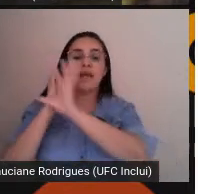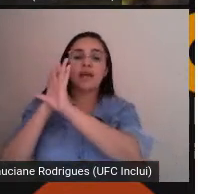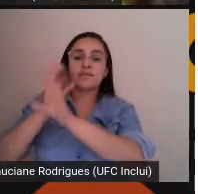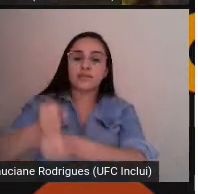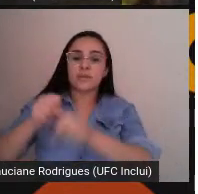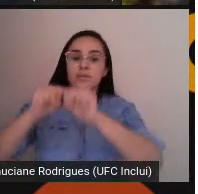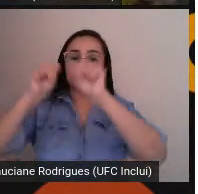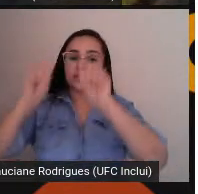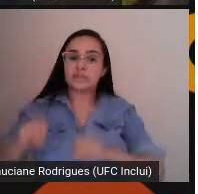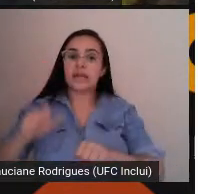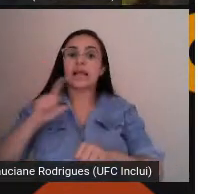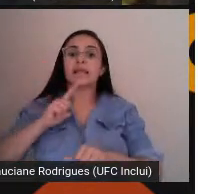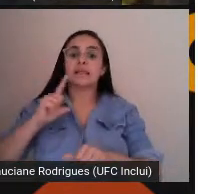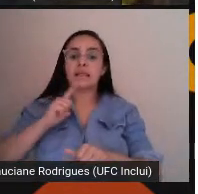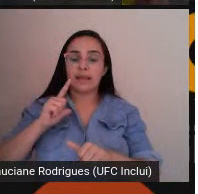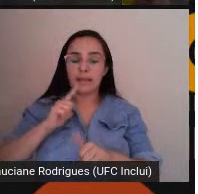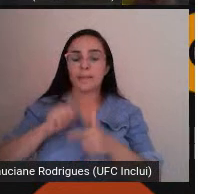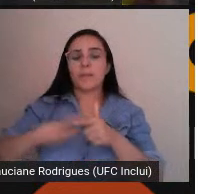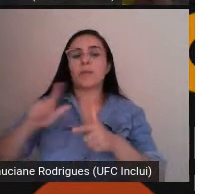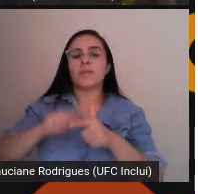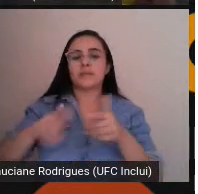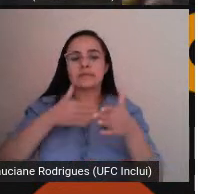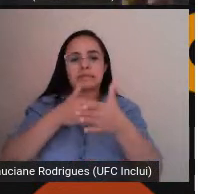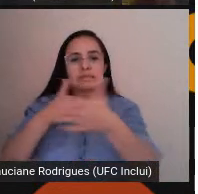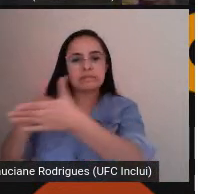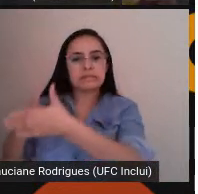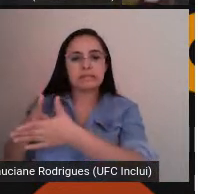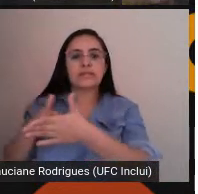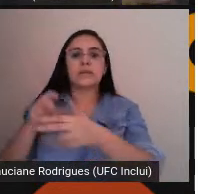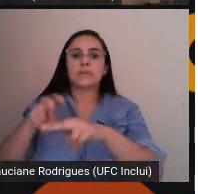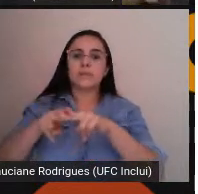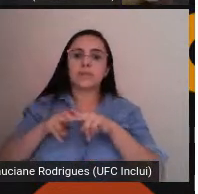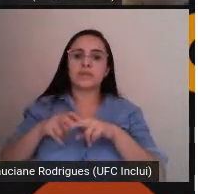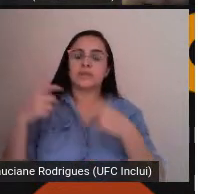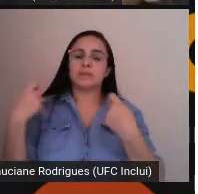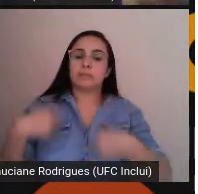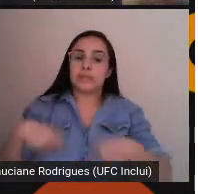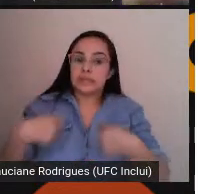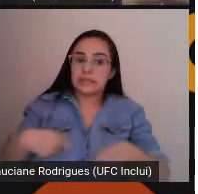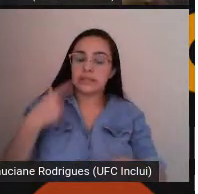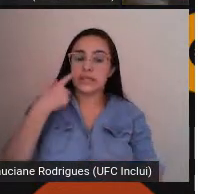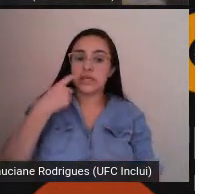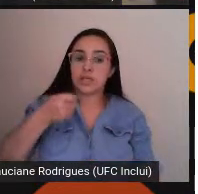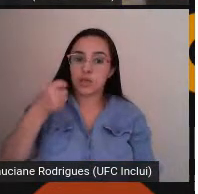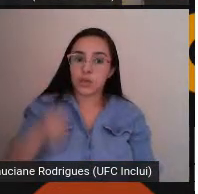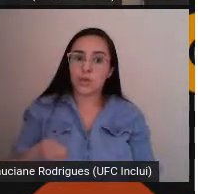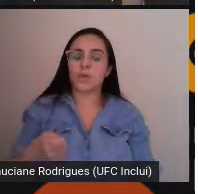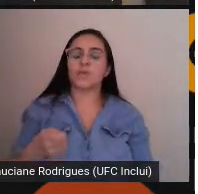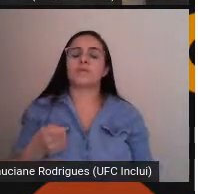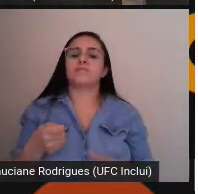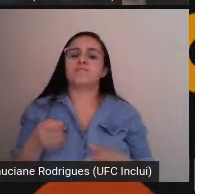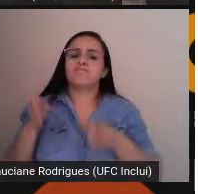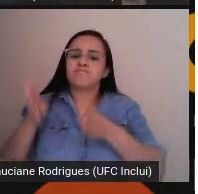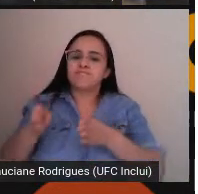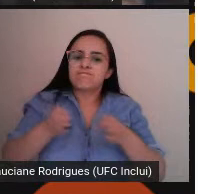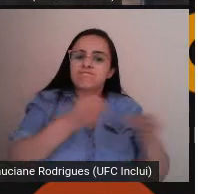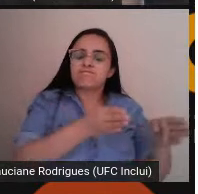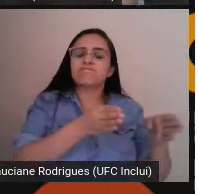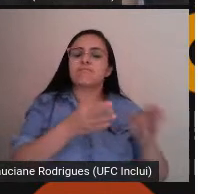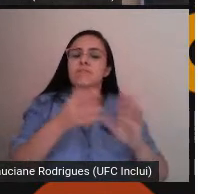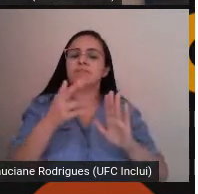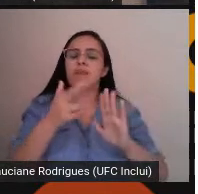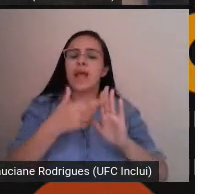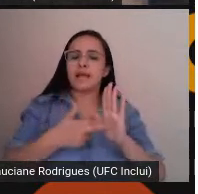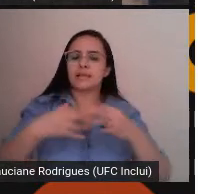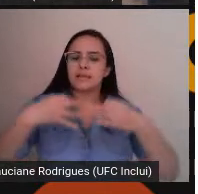haver uma avaliação, um rigor crítico, né, em se fazer esse método corretamente. E também temos que ter